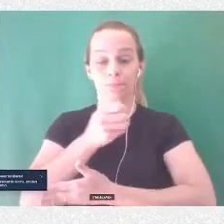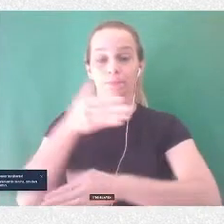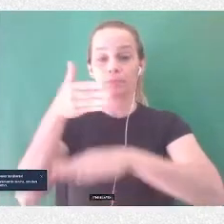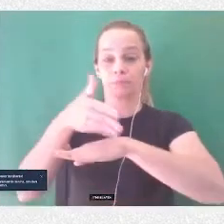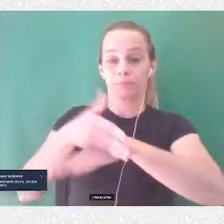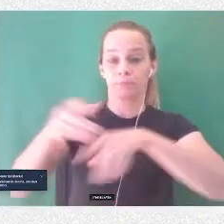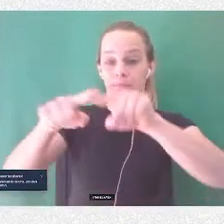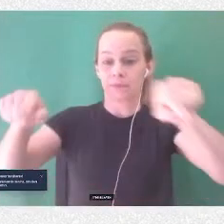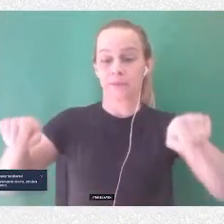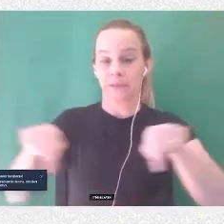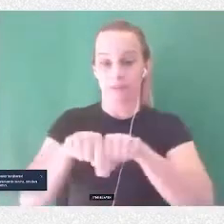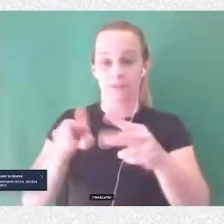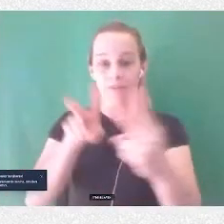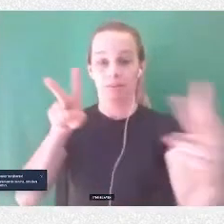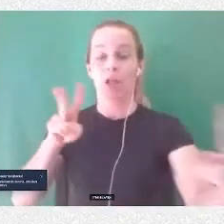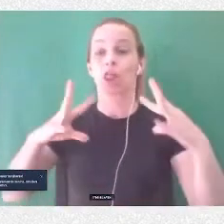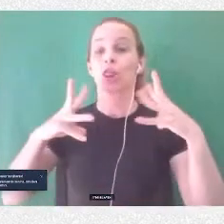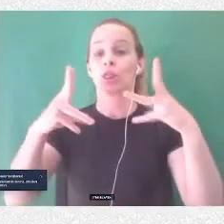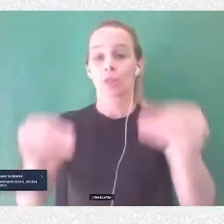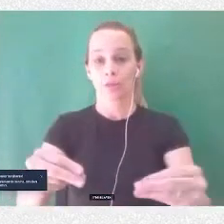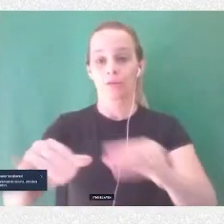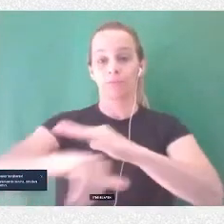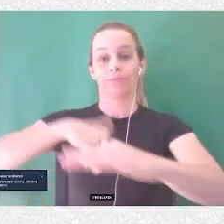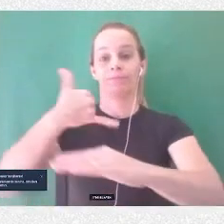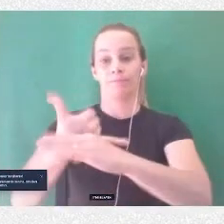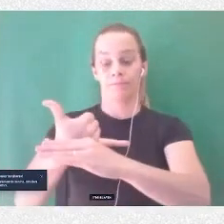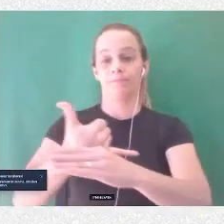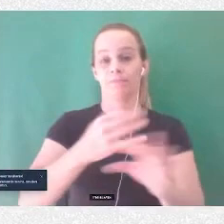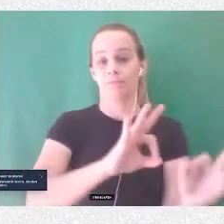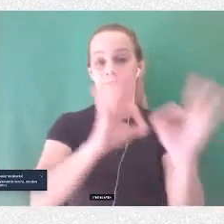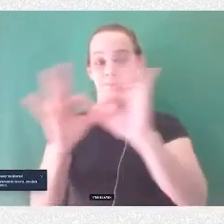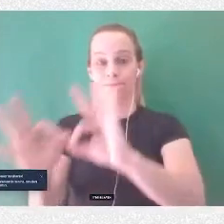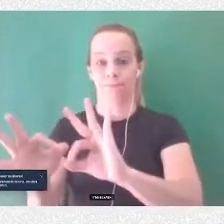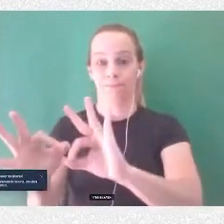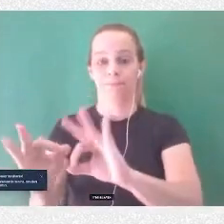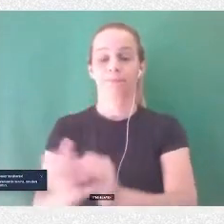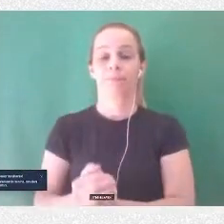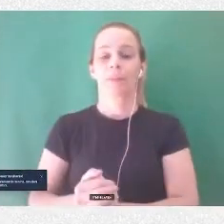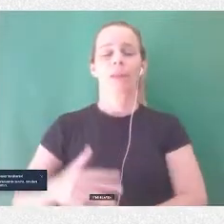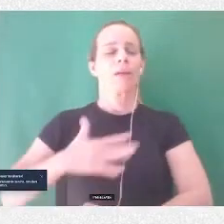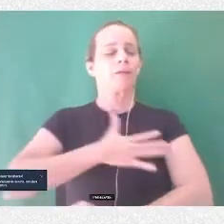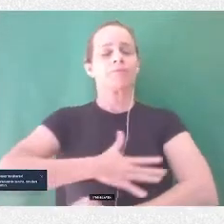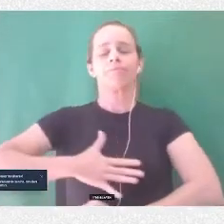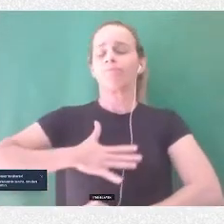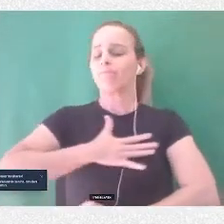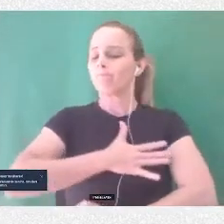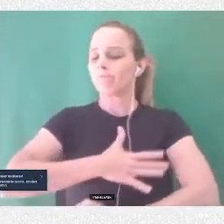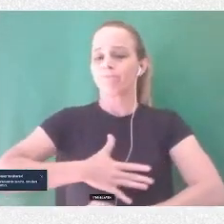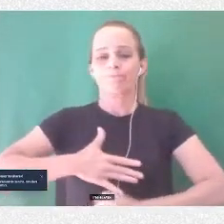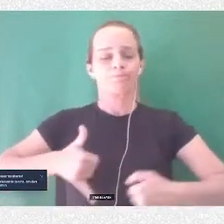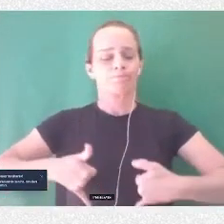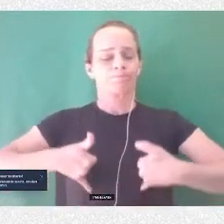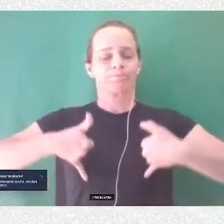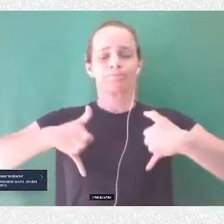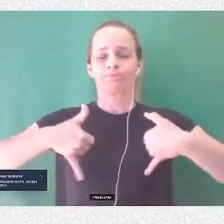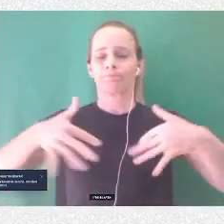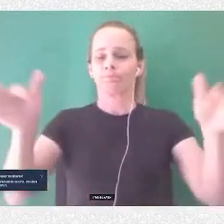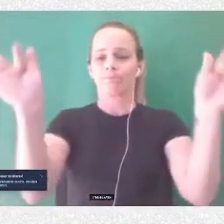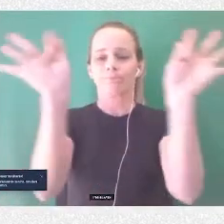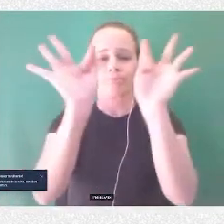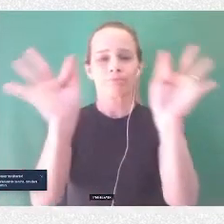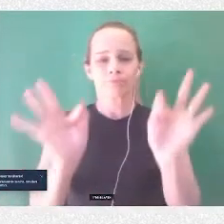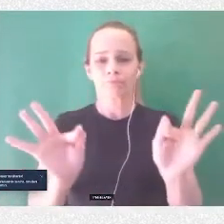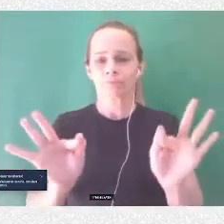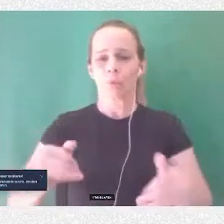e também a todos que nos assistem pelo YouTube. É uma imensa honra, uma imensa felicidade e um